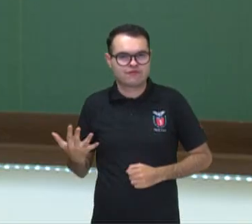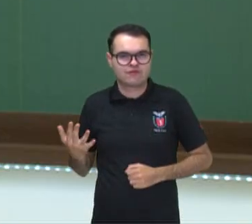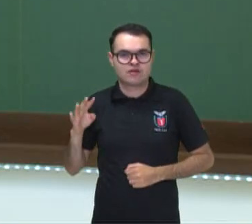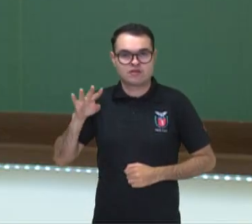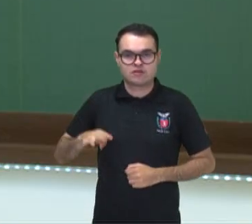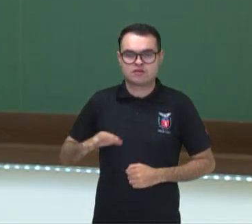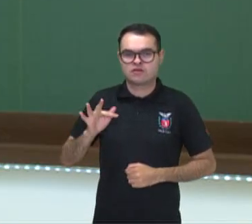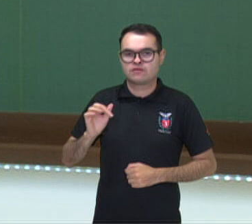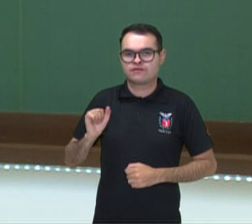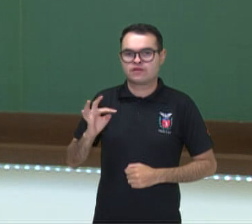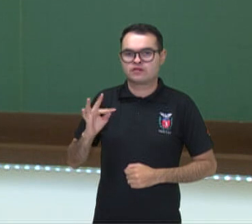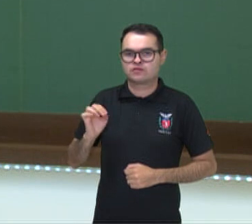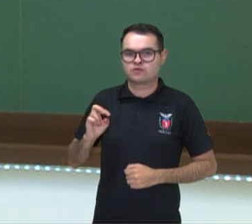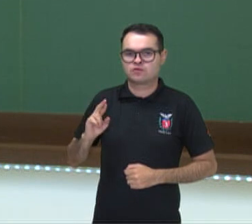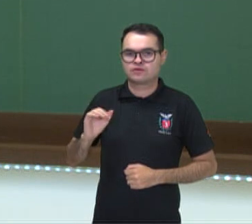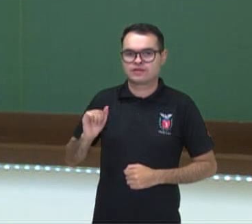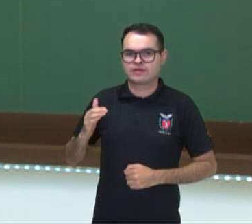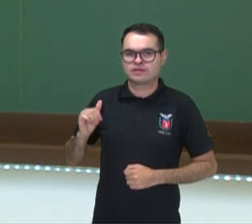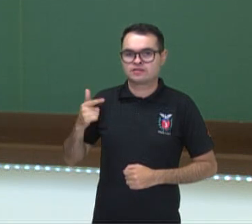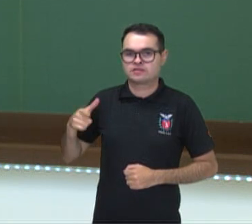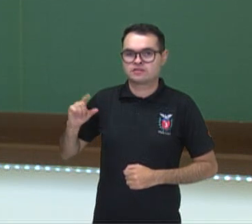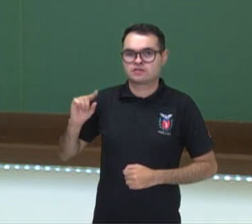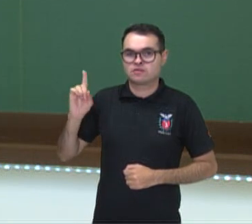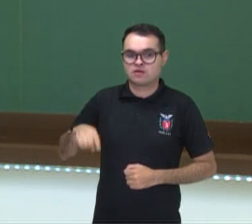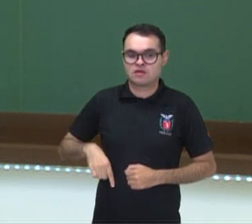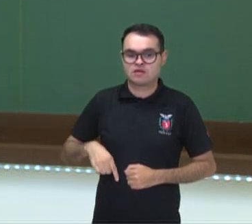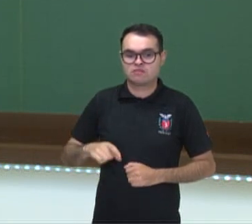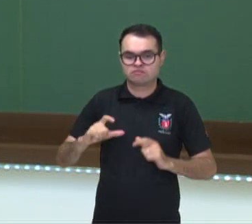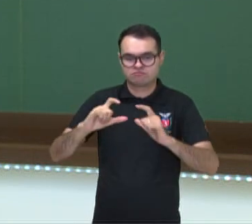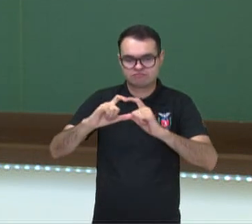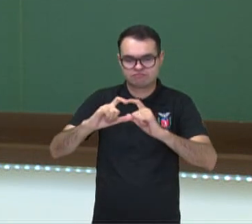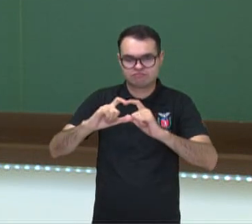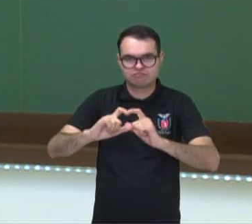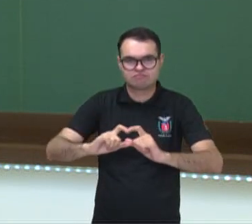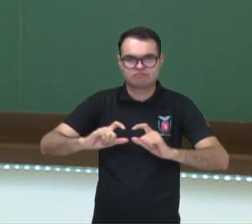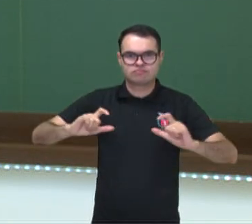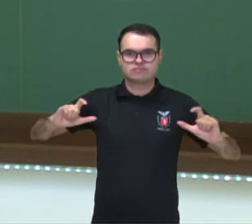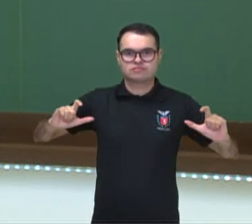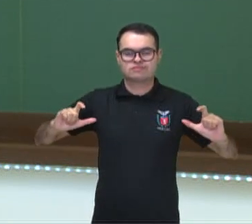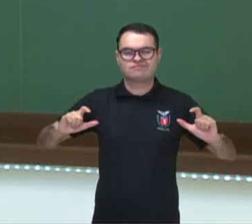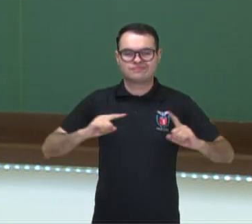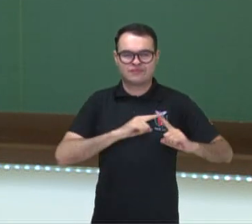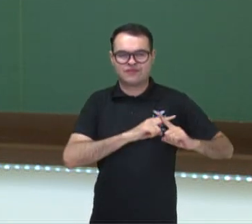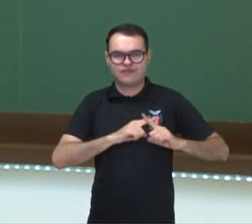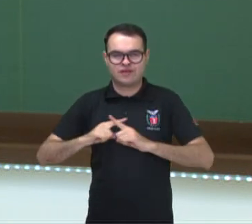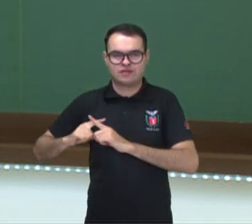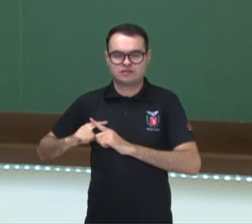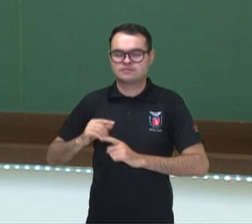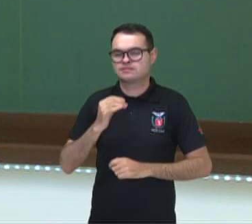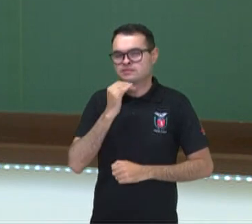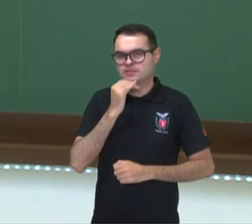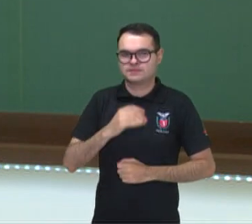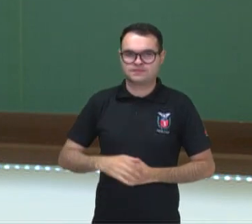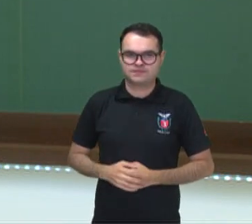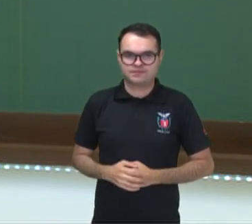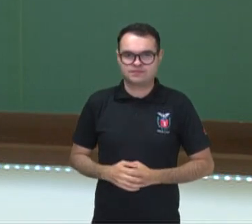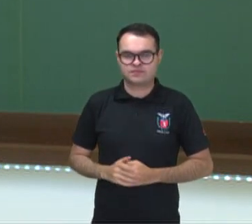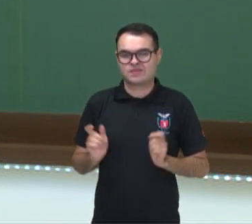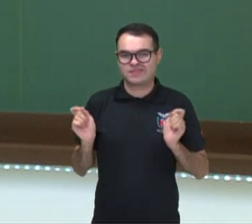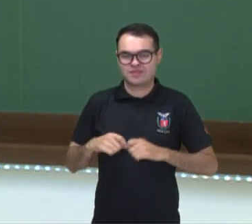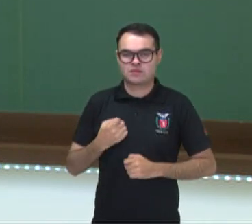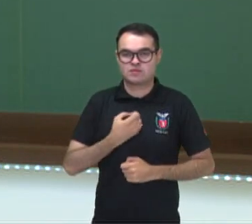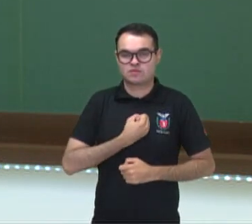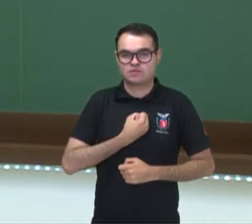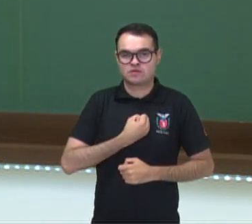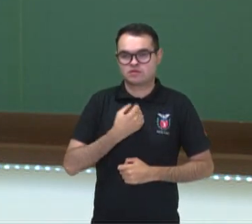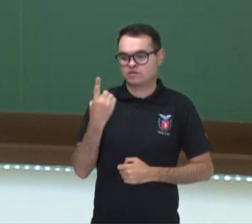Fatoração, o que vem a ser? Transformar num produto, numa conta de vezes, ok? Um exemplo, eu consigo abrir inclusive um número, ó,